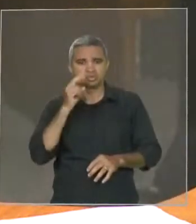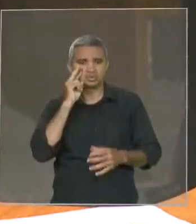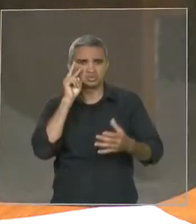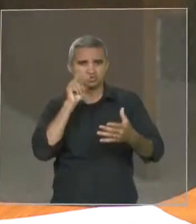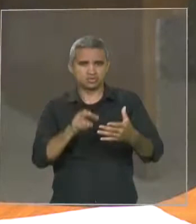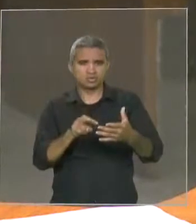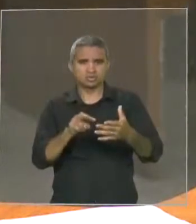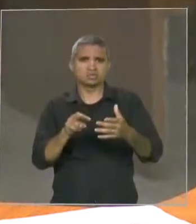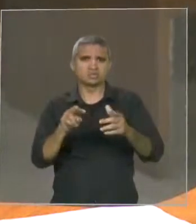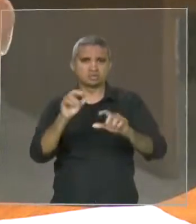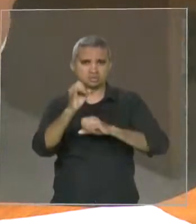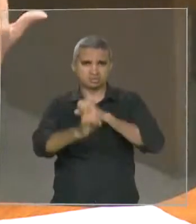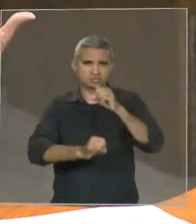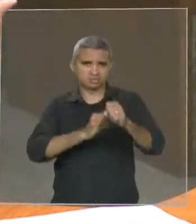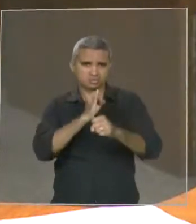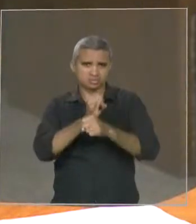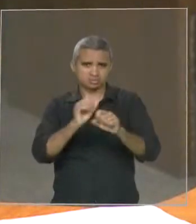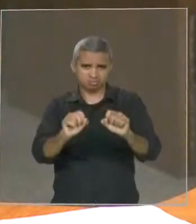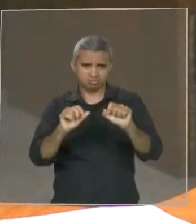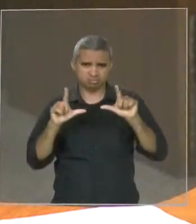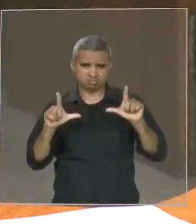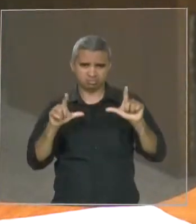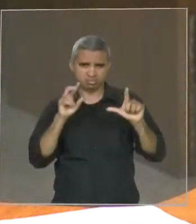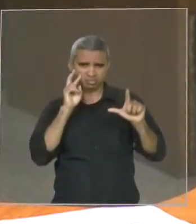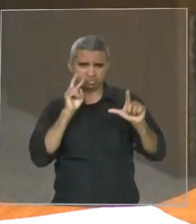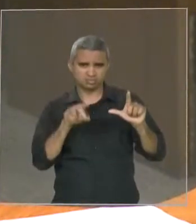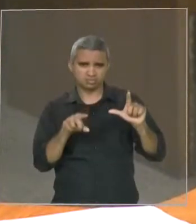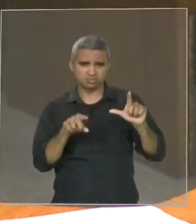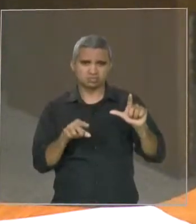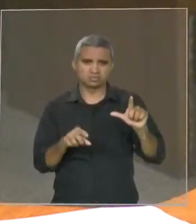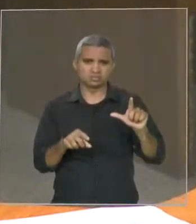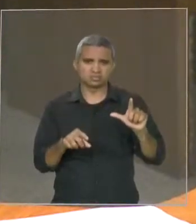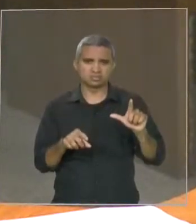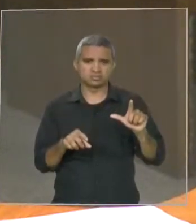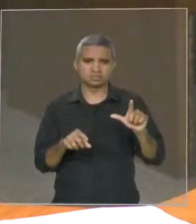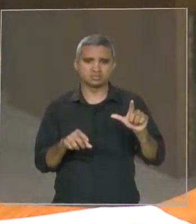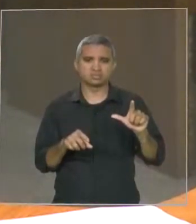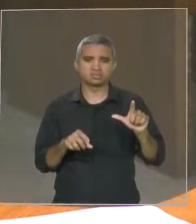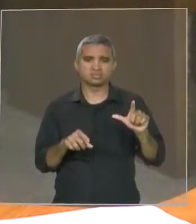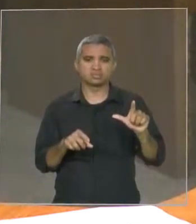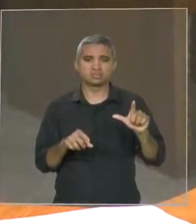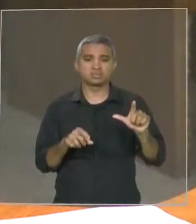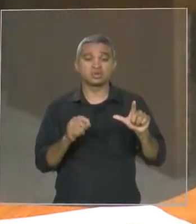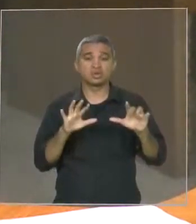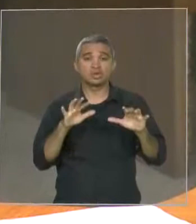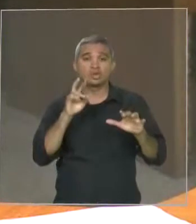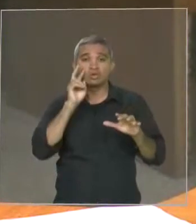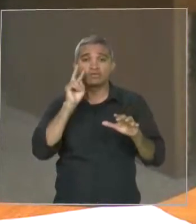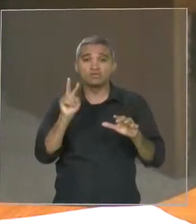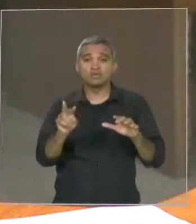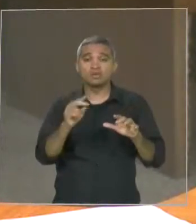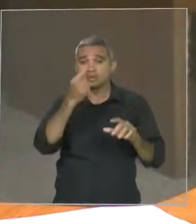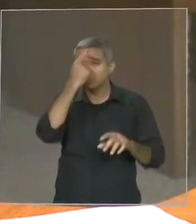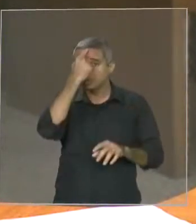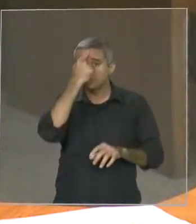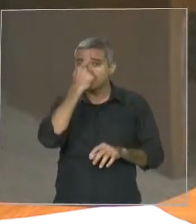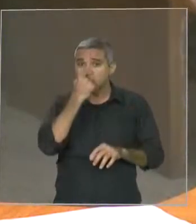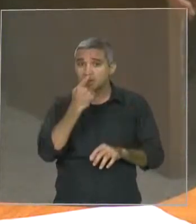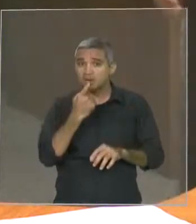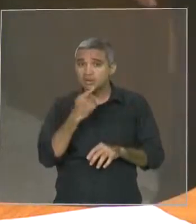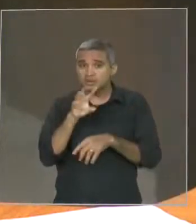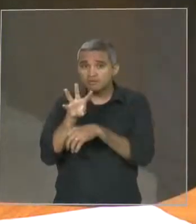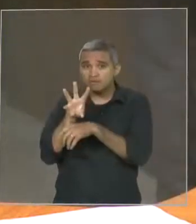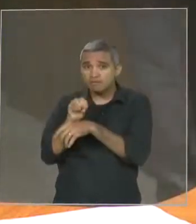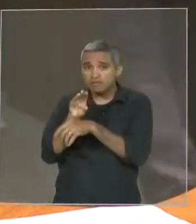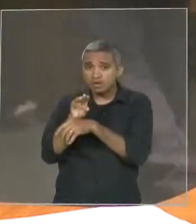que me chamou a atenção não foi a manchete em si, foi quando eu olhei a imagem. Aquilo dali parecia